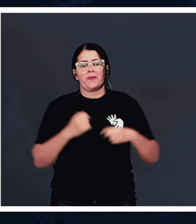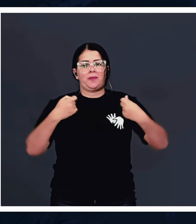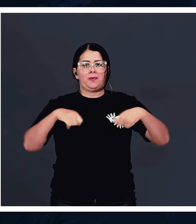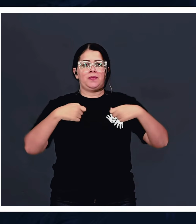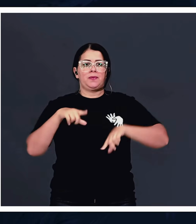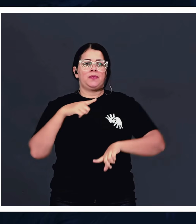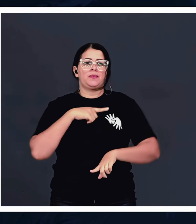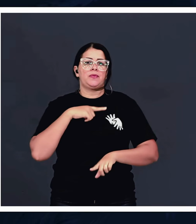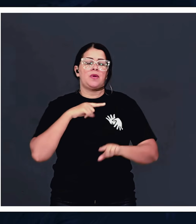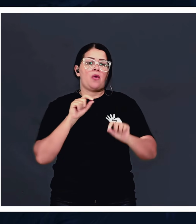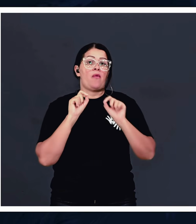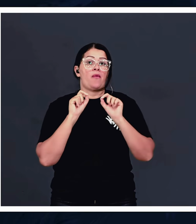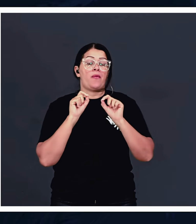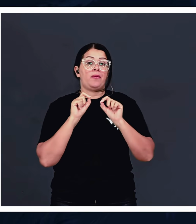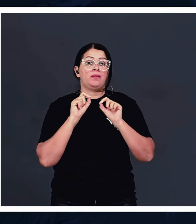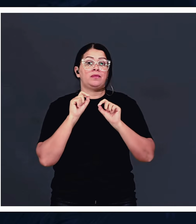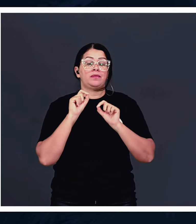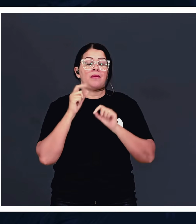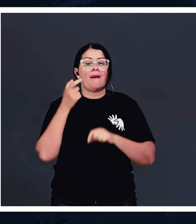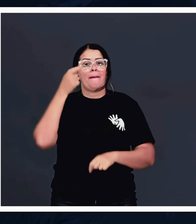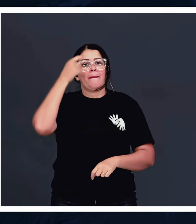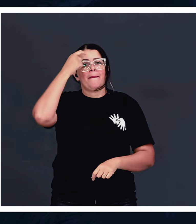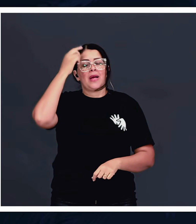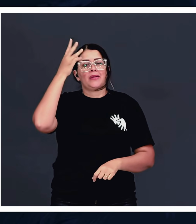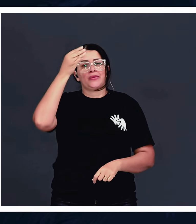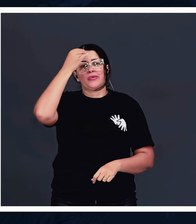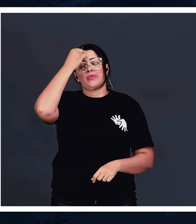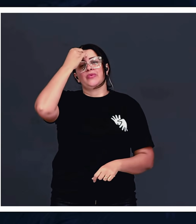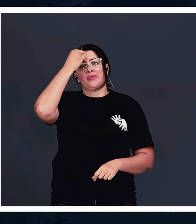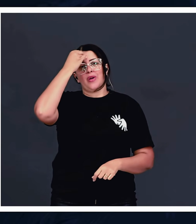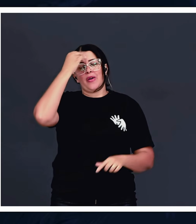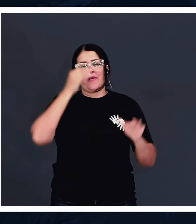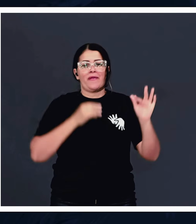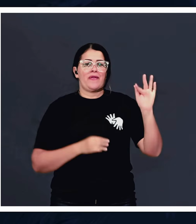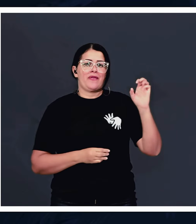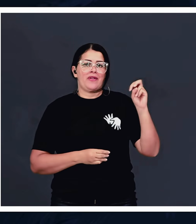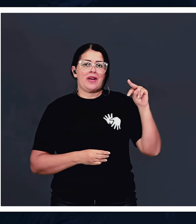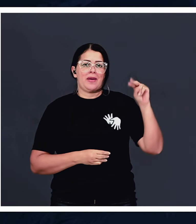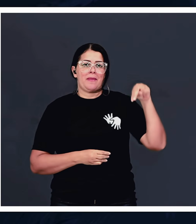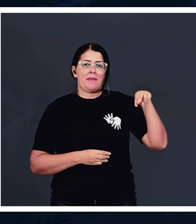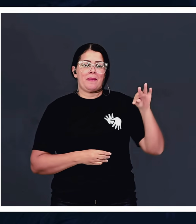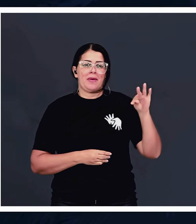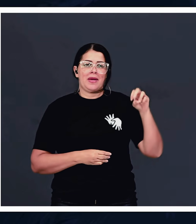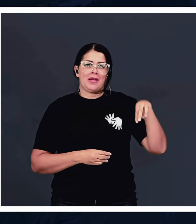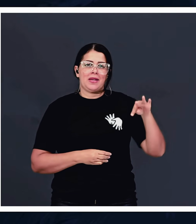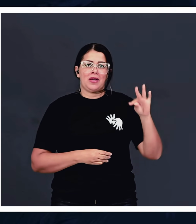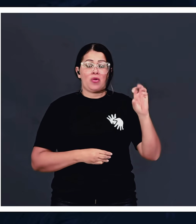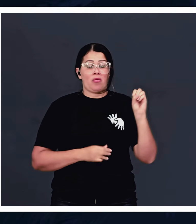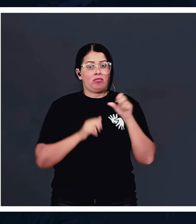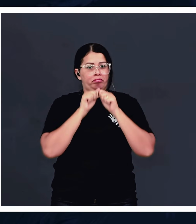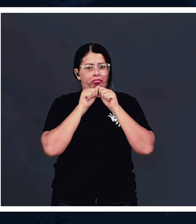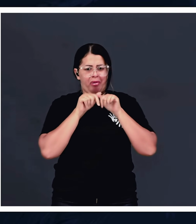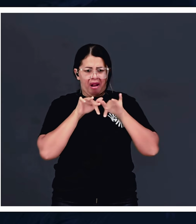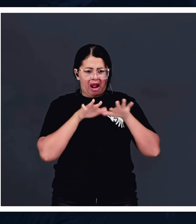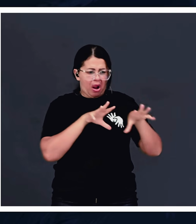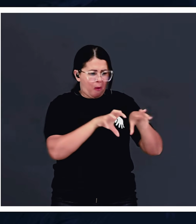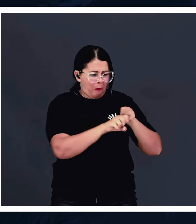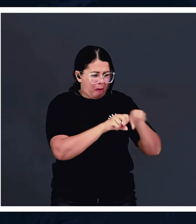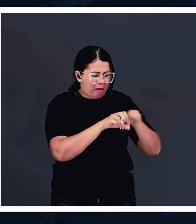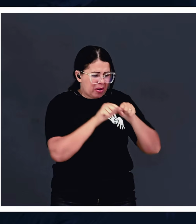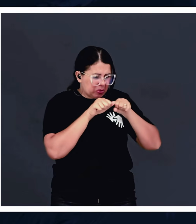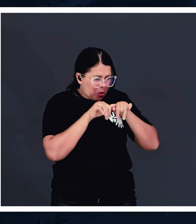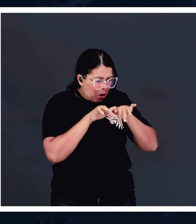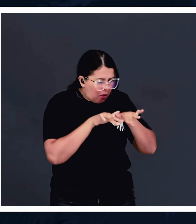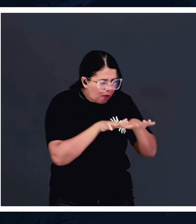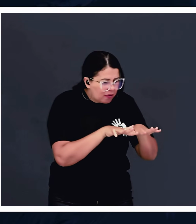Precisamos ter isso em mente. O fermento, ele contamina toda a massa.